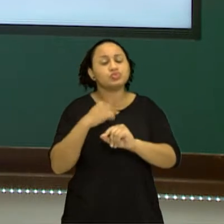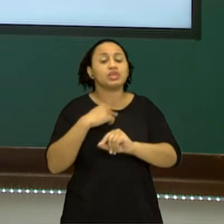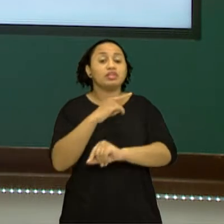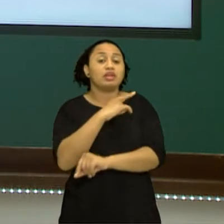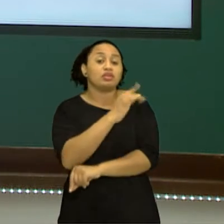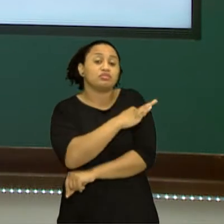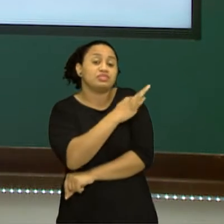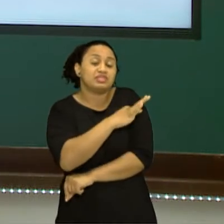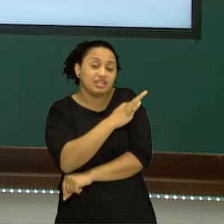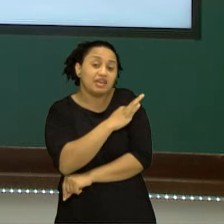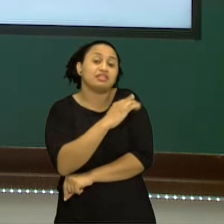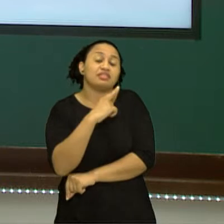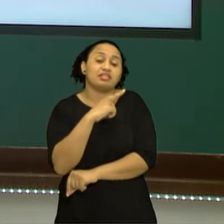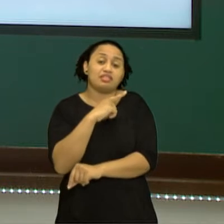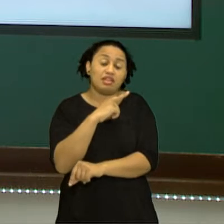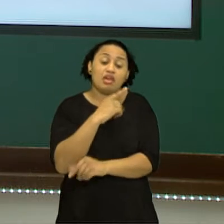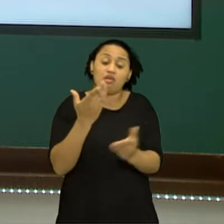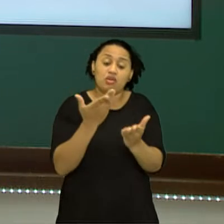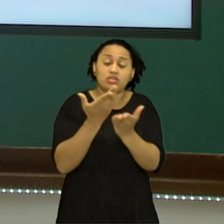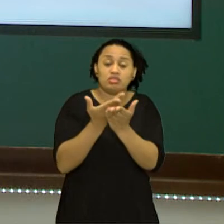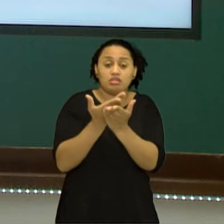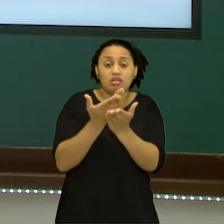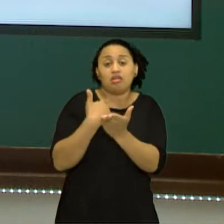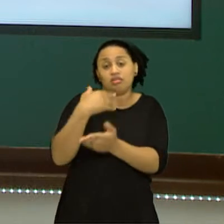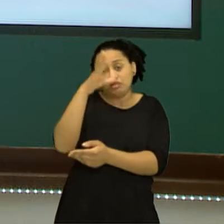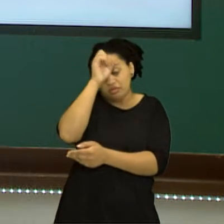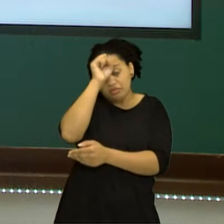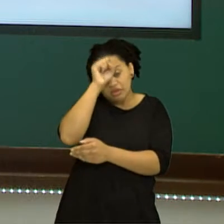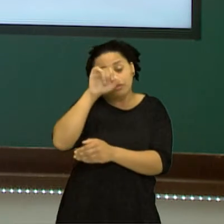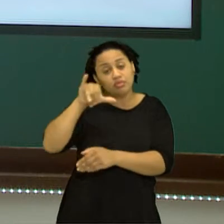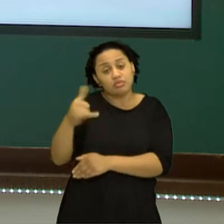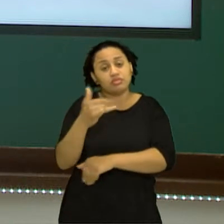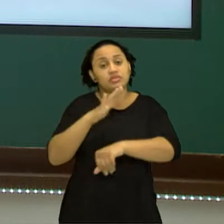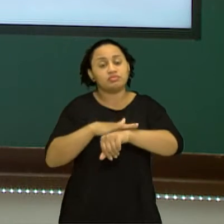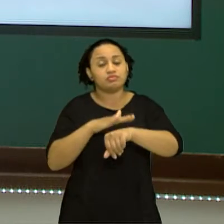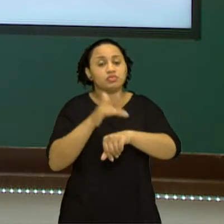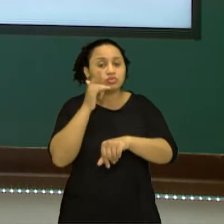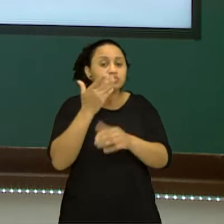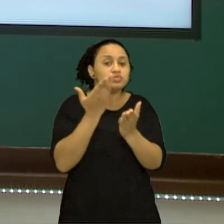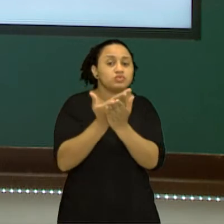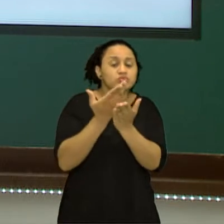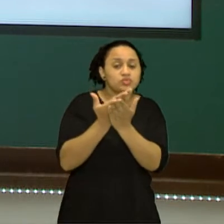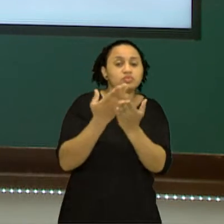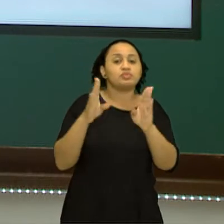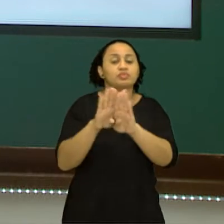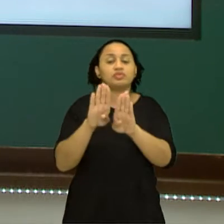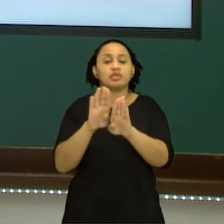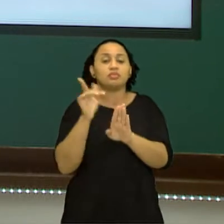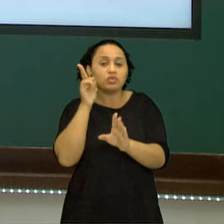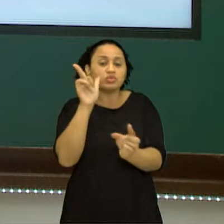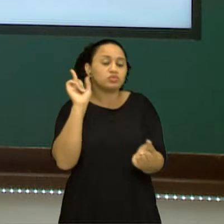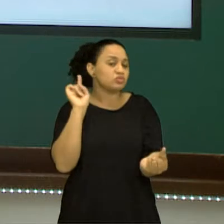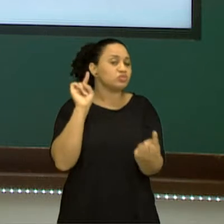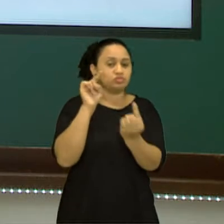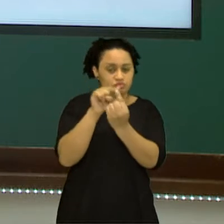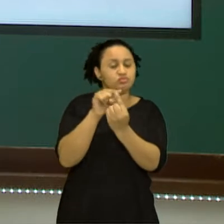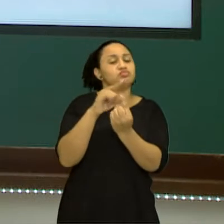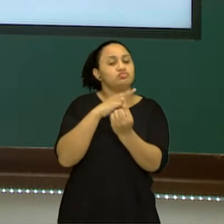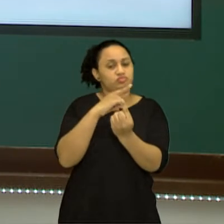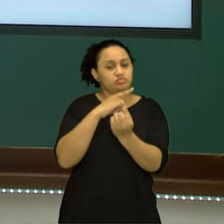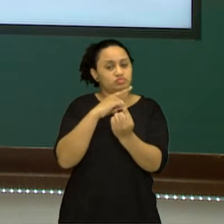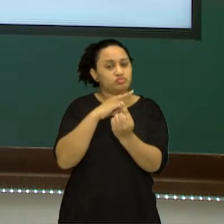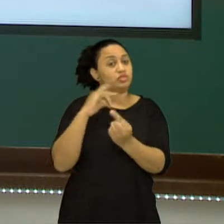gente vai aprender na aula para otimizar esse tempo, conseguir estudar, conseguir atingir os nossos